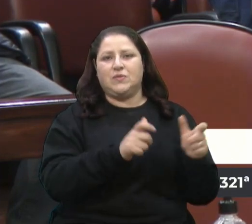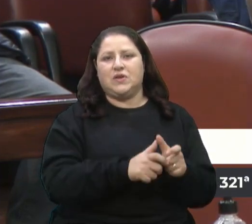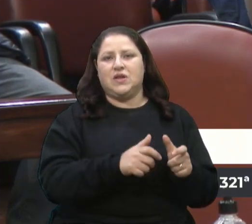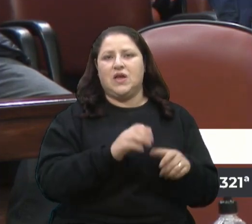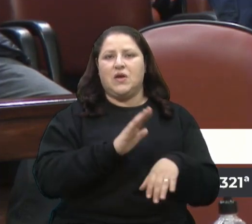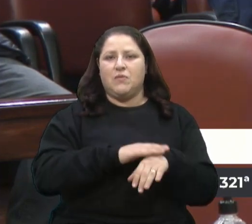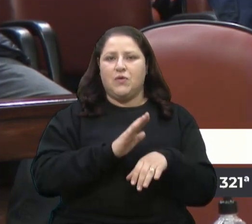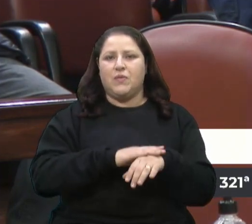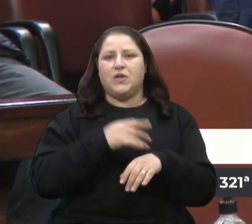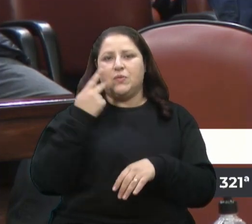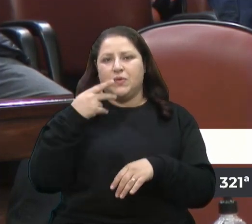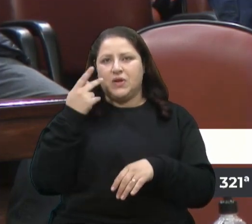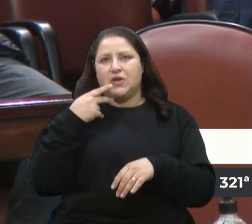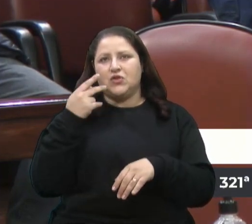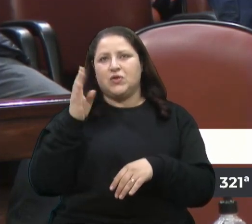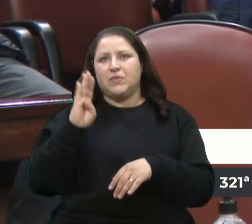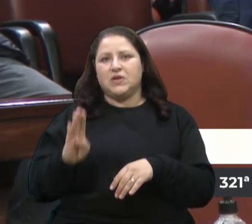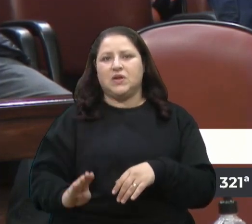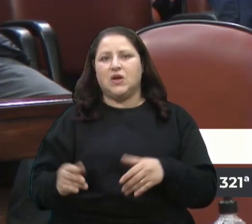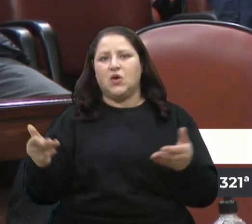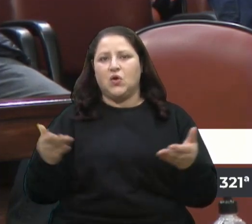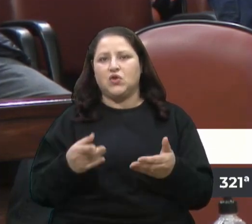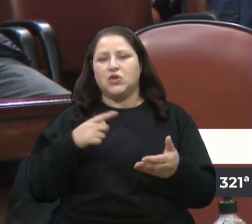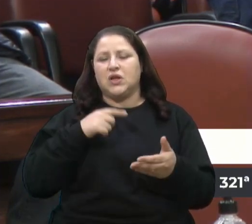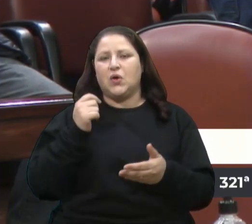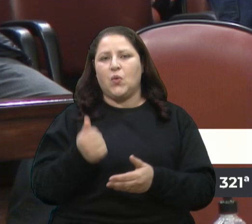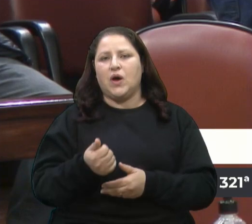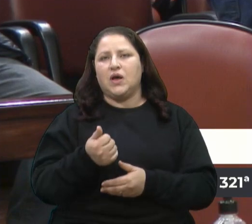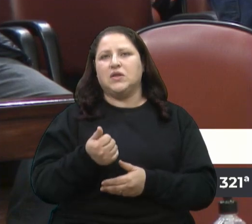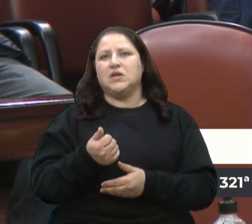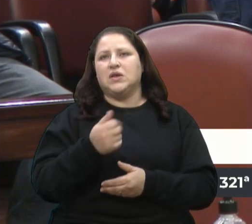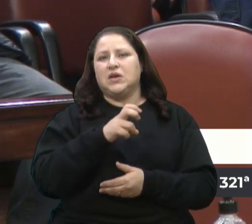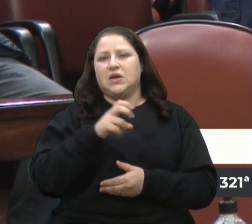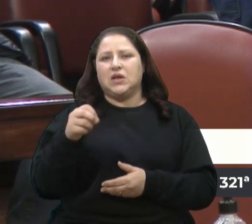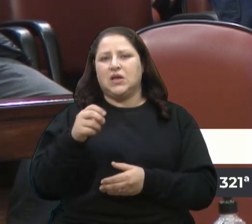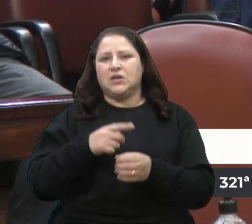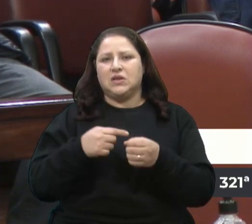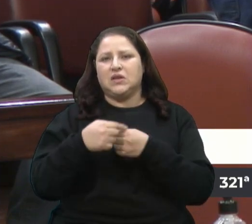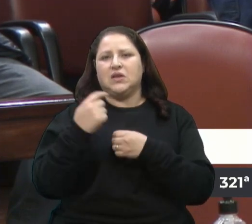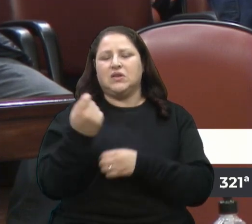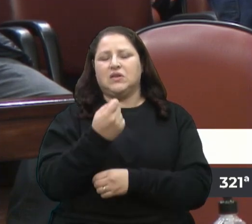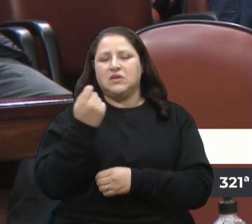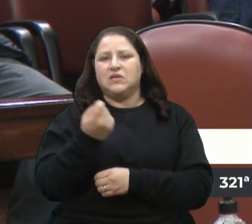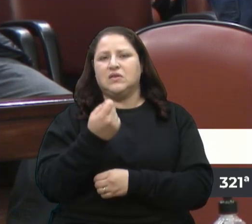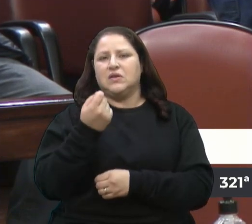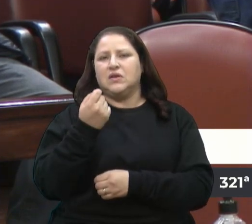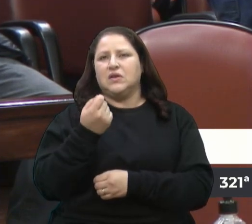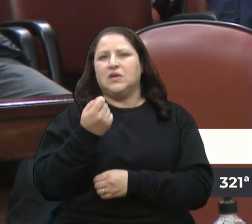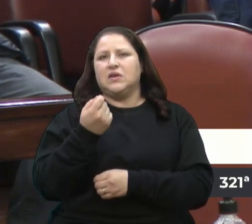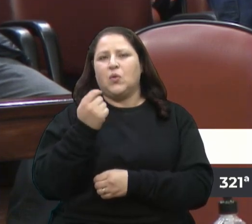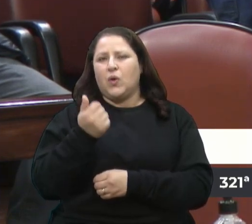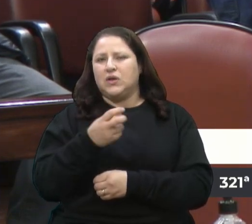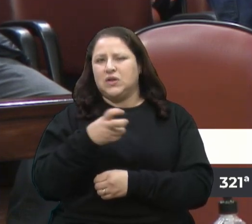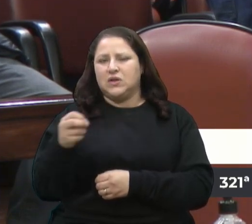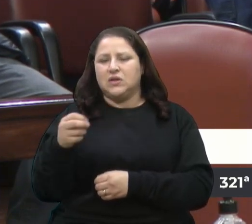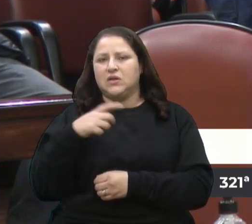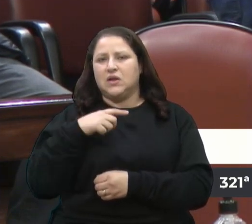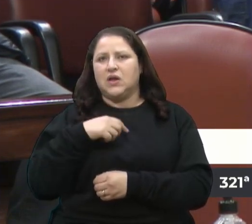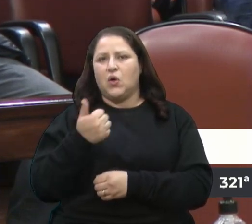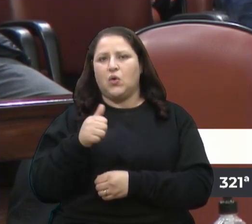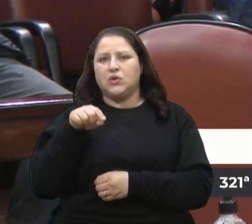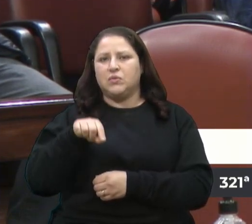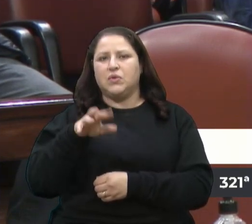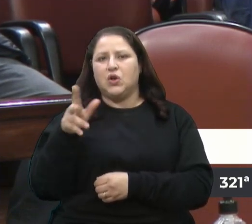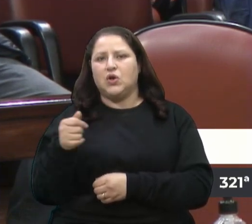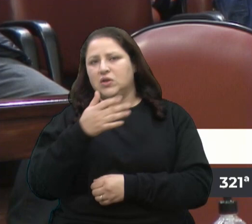foi criado. Hoje nós somos quase 500 municípios, 497 municípios no Rio Grande do Sul, para 11